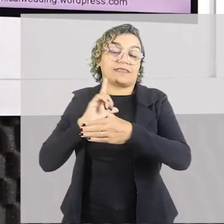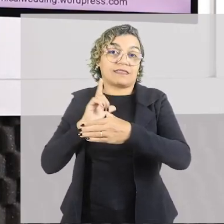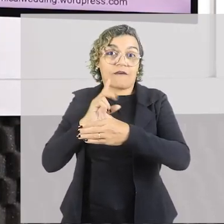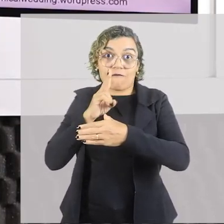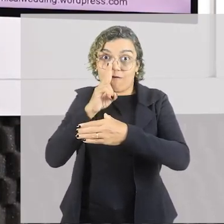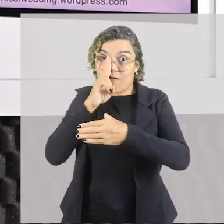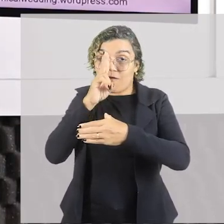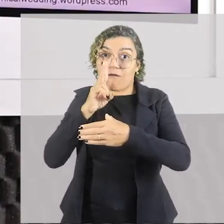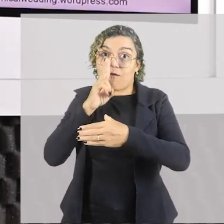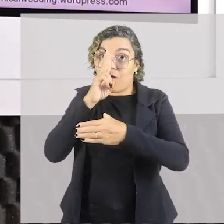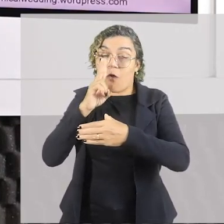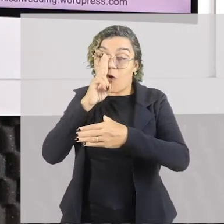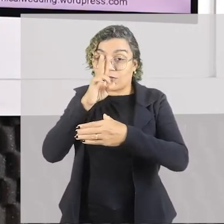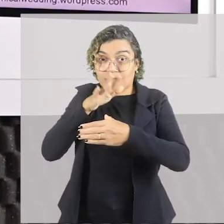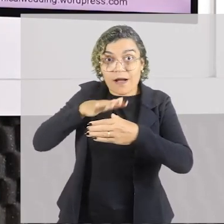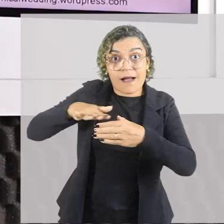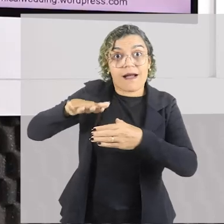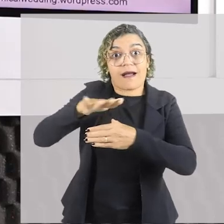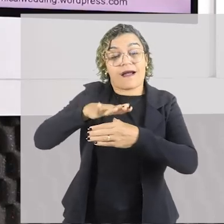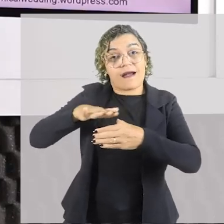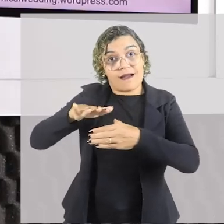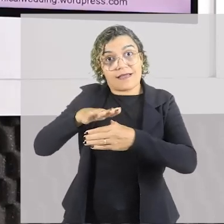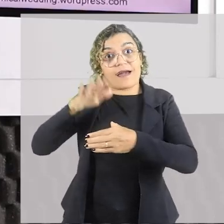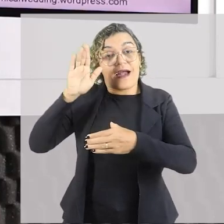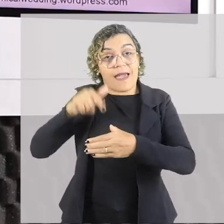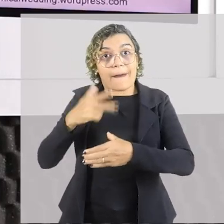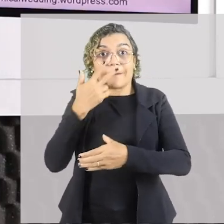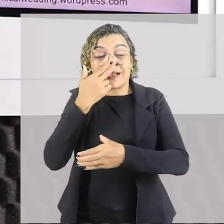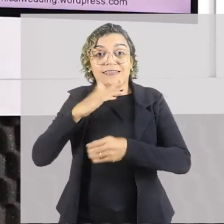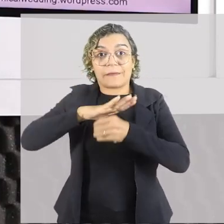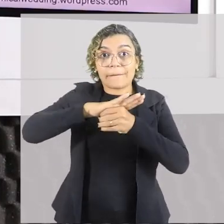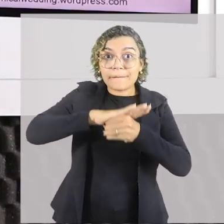força por uma área. Ele está exercendo uma pressão.